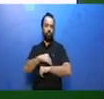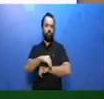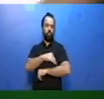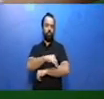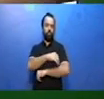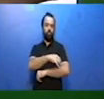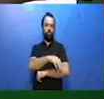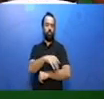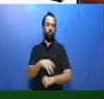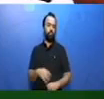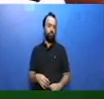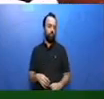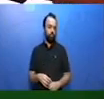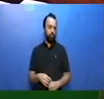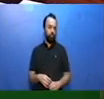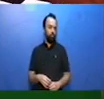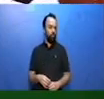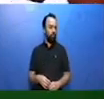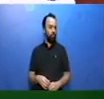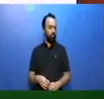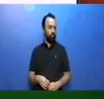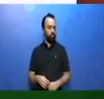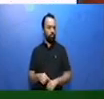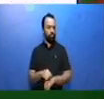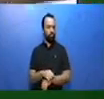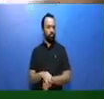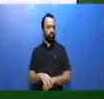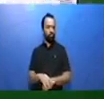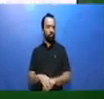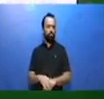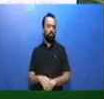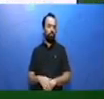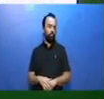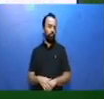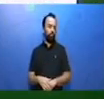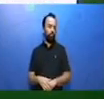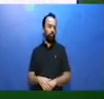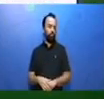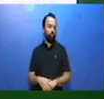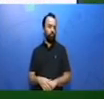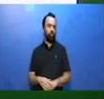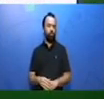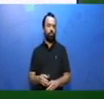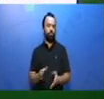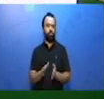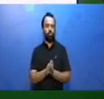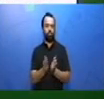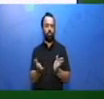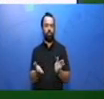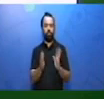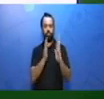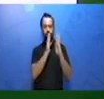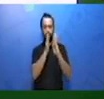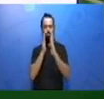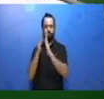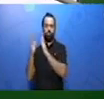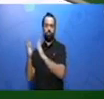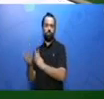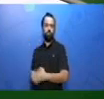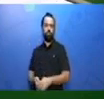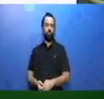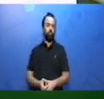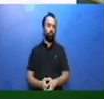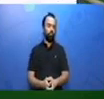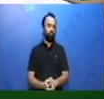cadê? Olha lá. Aqui, muito bem. Biblioteca, local para ler, emprestar livros e